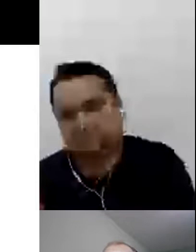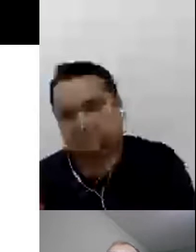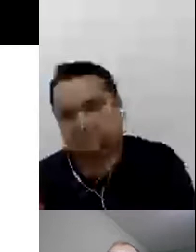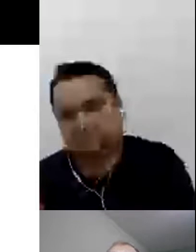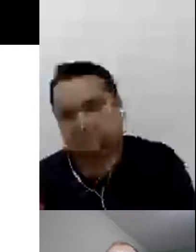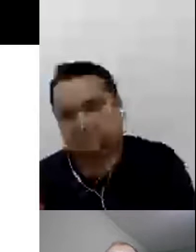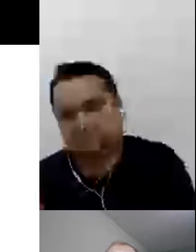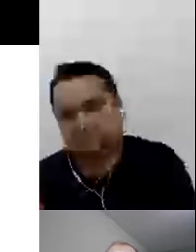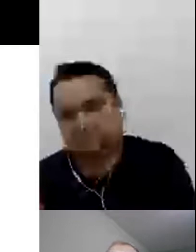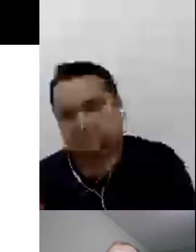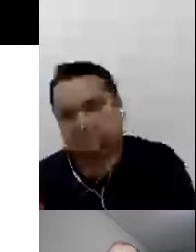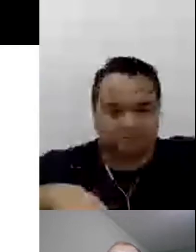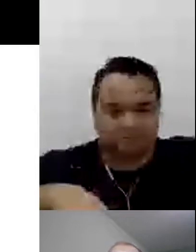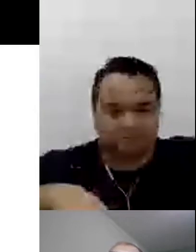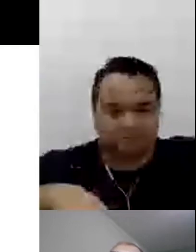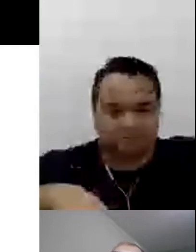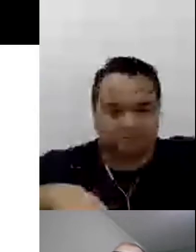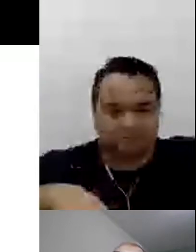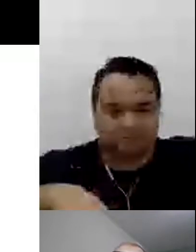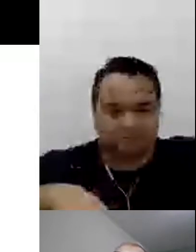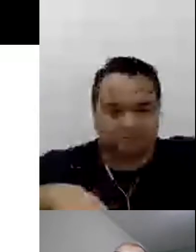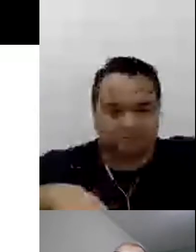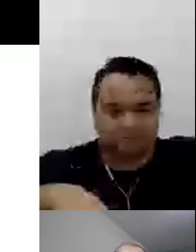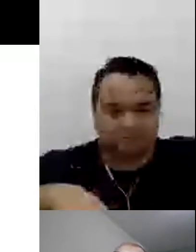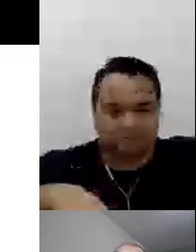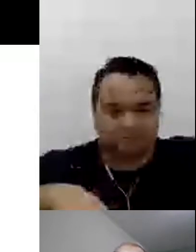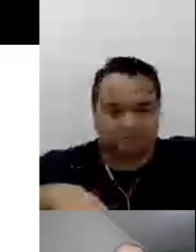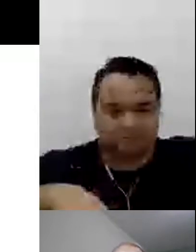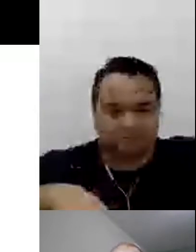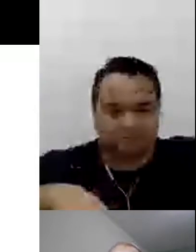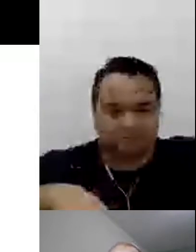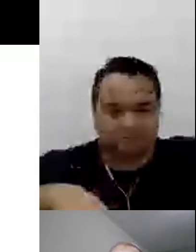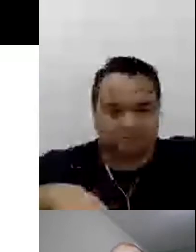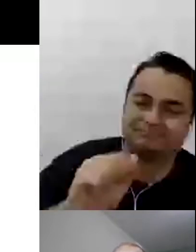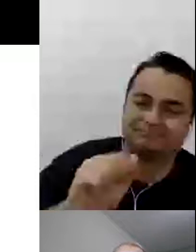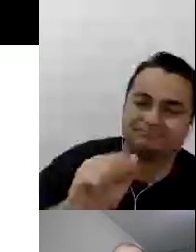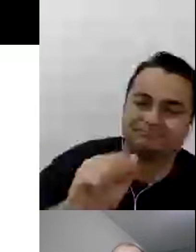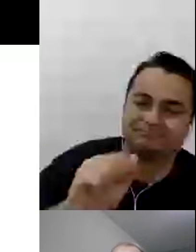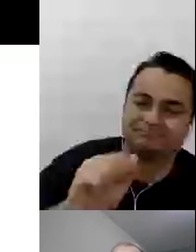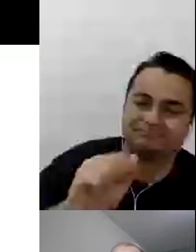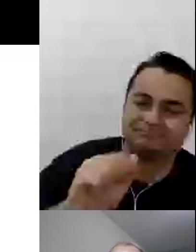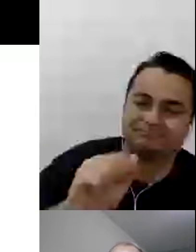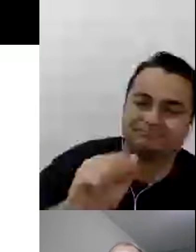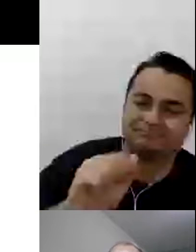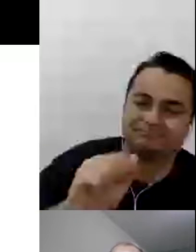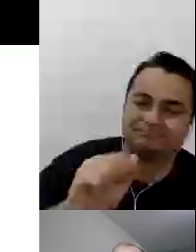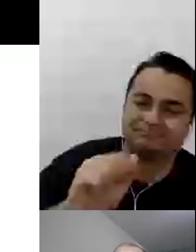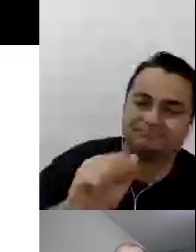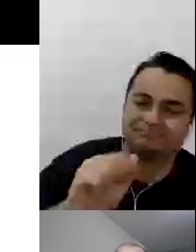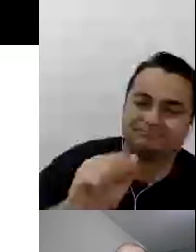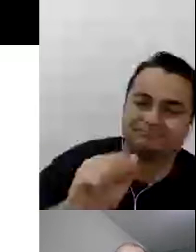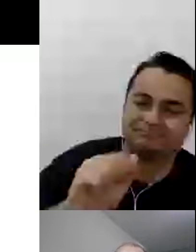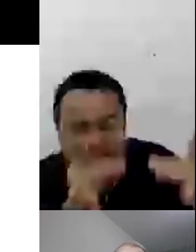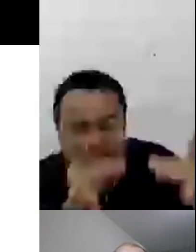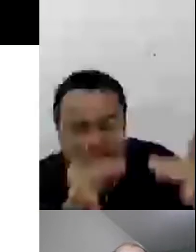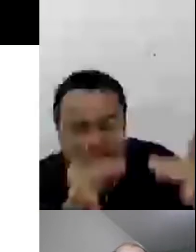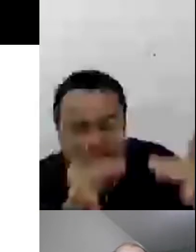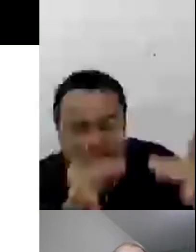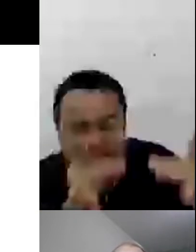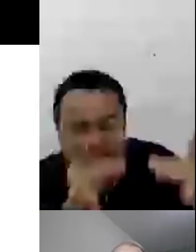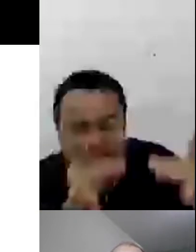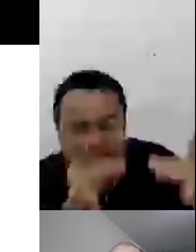que a gente não costuma operar desse produto para entender como essa função desse produto vai se dar nessas características, uma vez que a gente não pode fazer